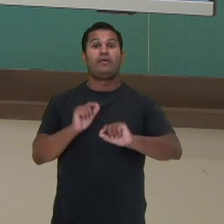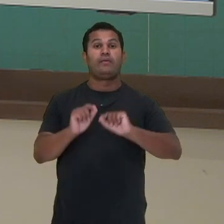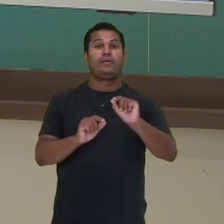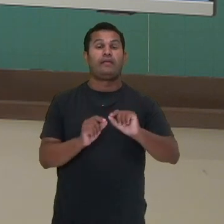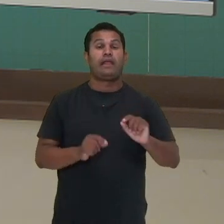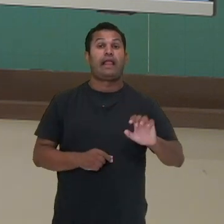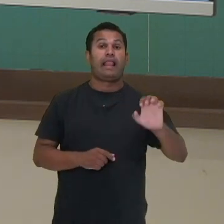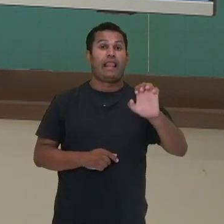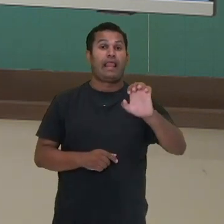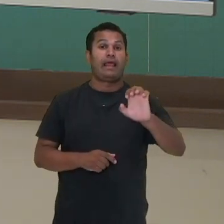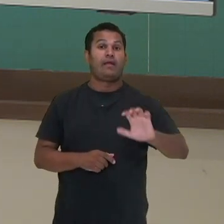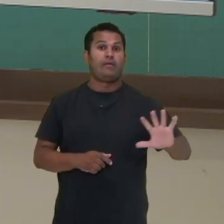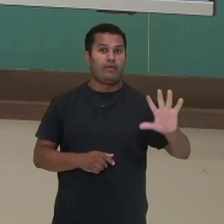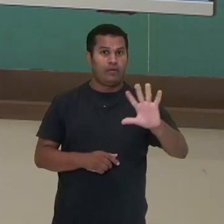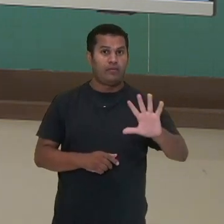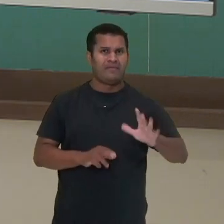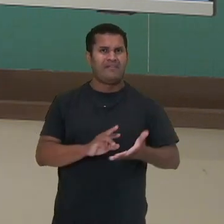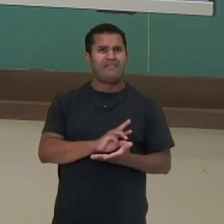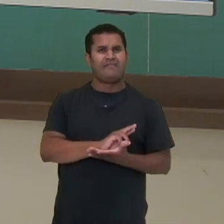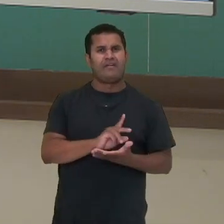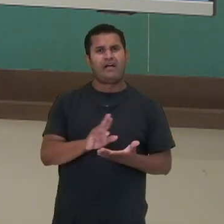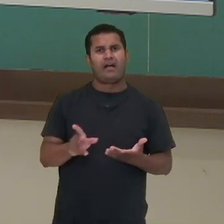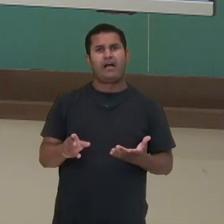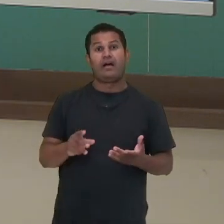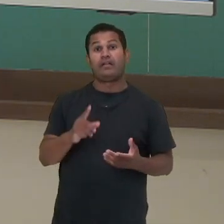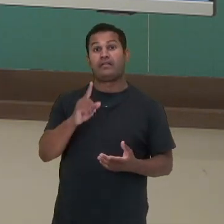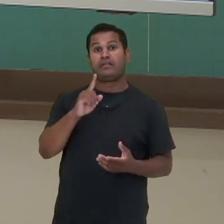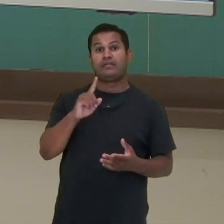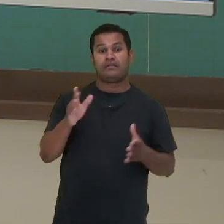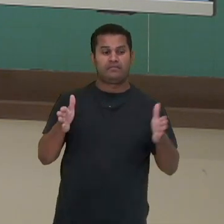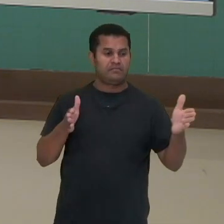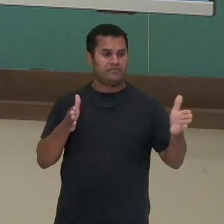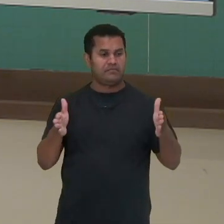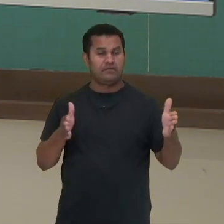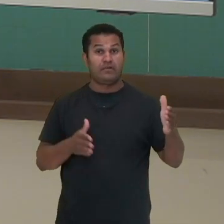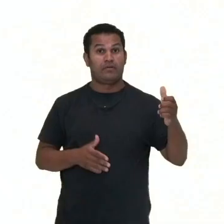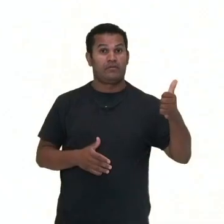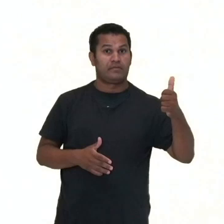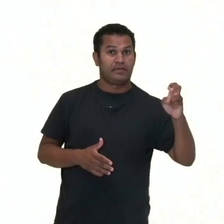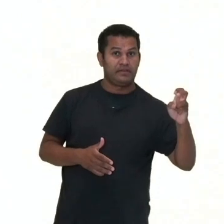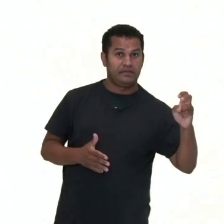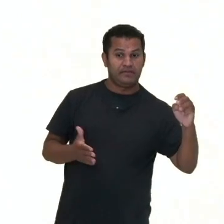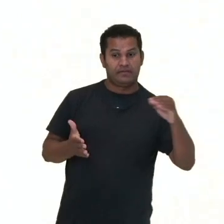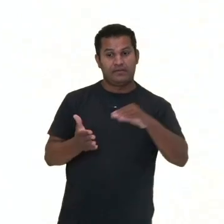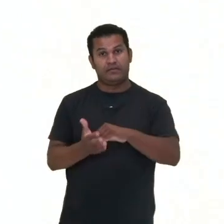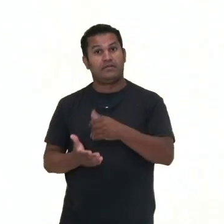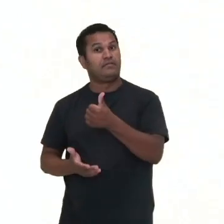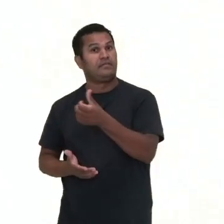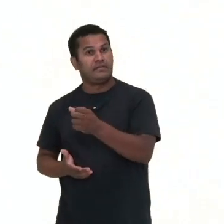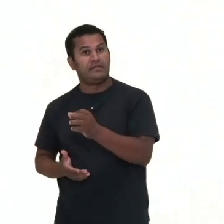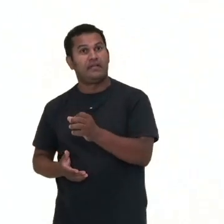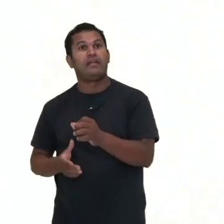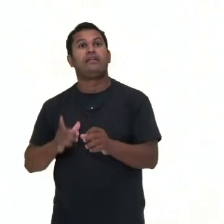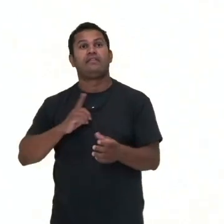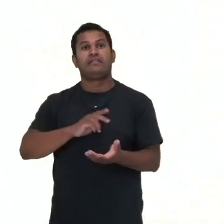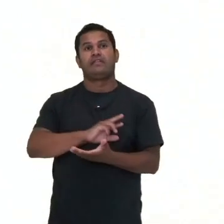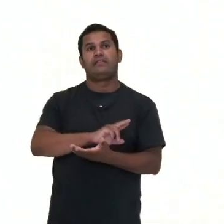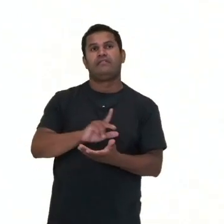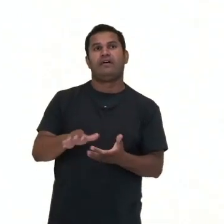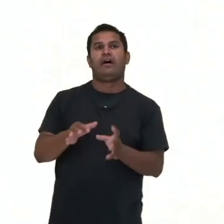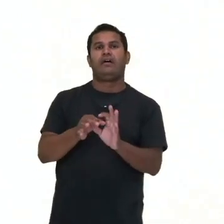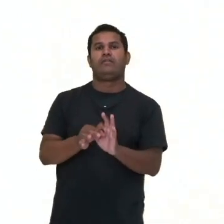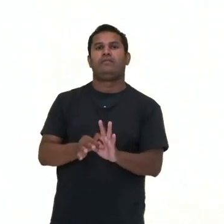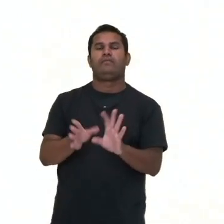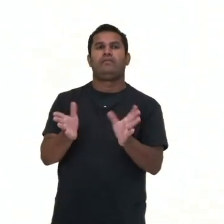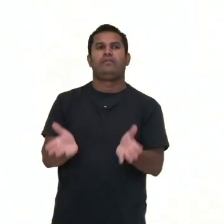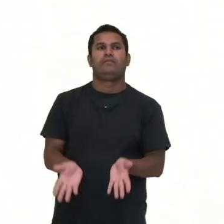né, entre os séculos 15 e 16, tá bom? Então aqui, ó, um dos aspectos similares entre